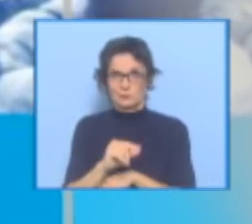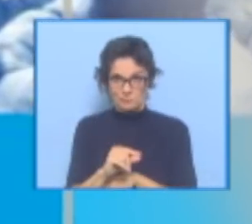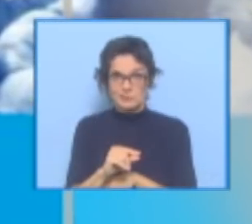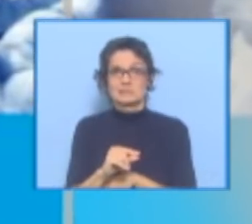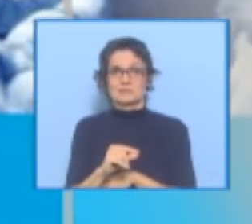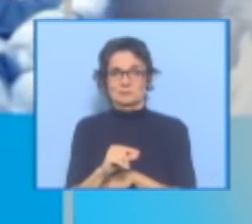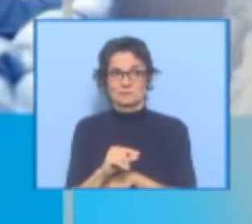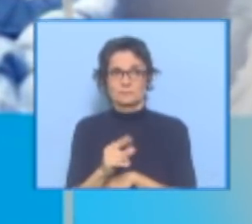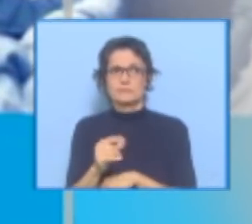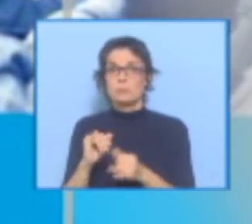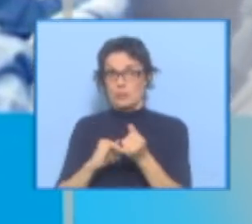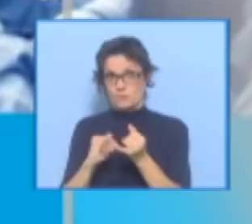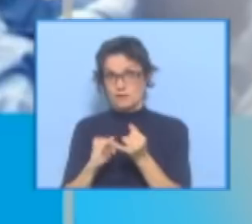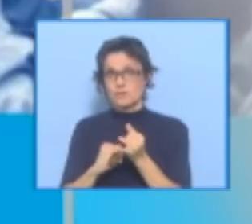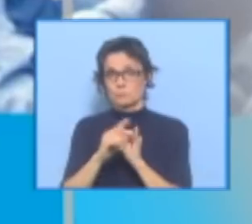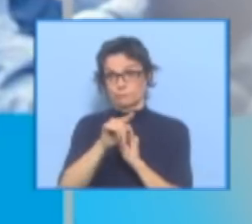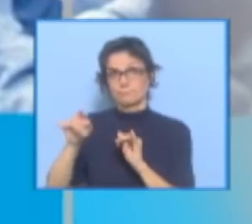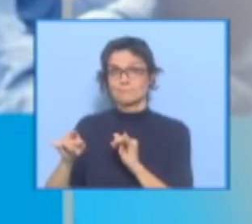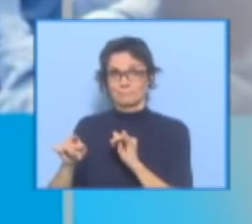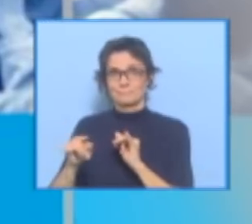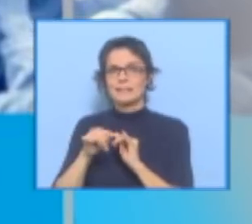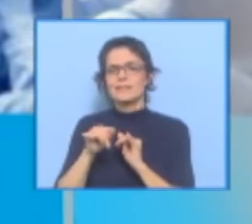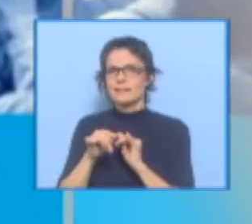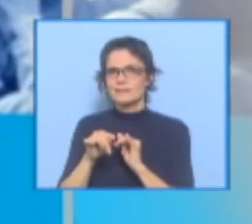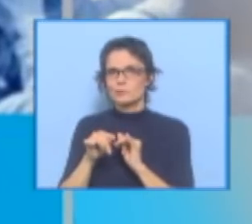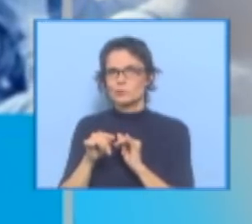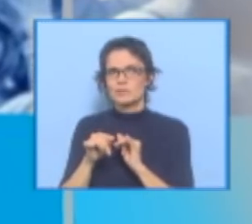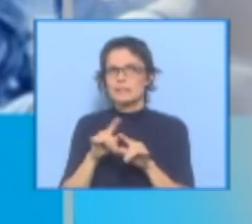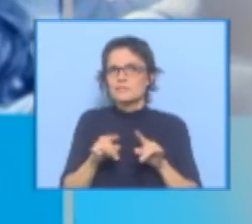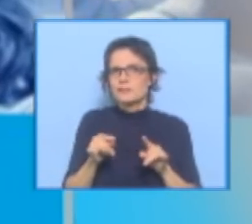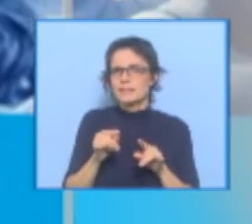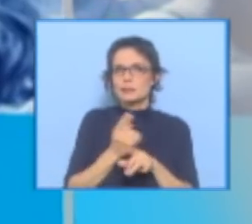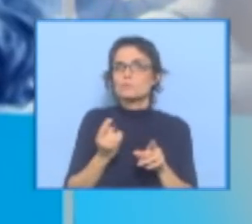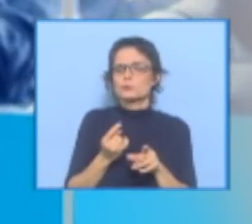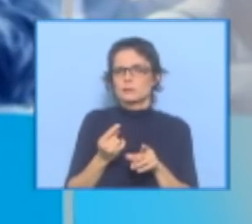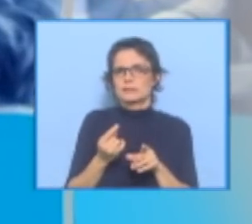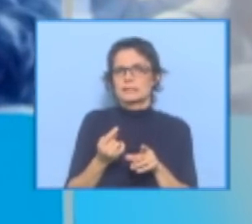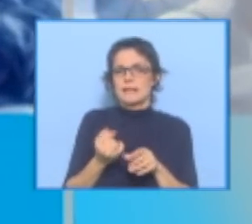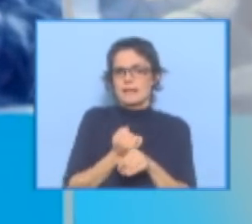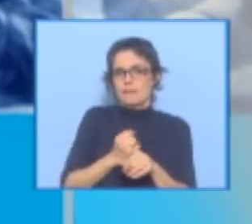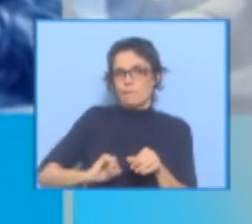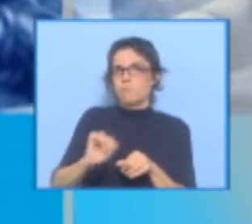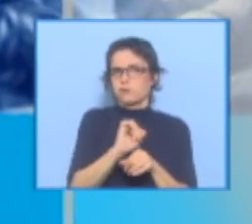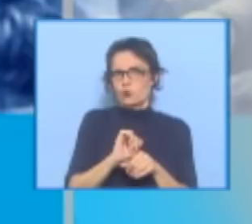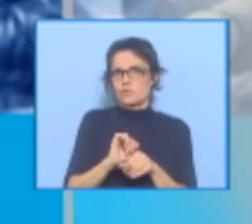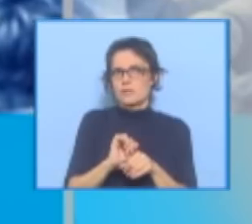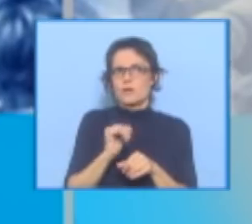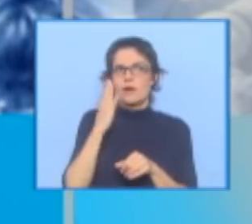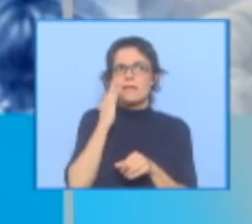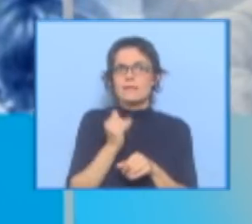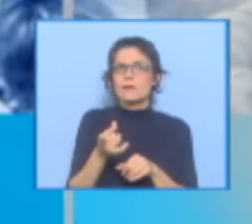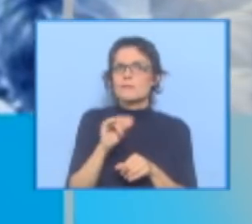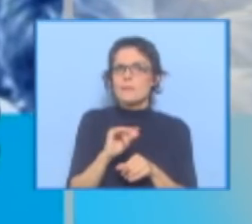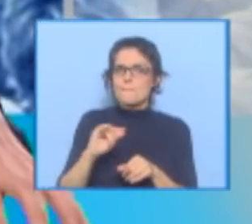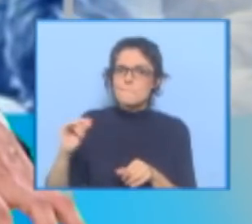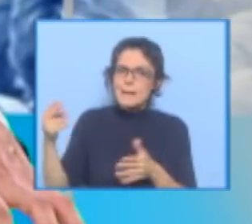diferencia, melhor dizendo, dos outros cursos, é que nas nossas atividades tentamos com que estejam sempre presentes professores e funcionários,